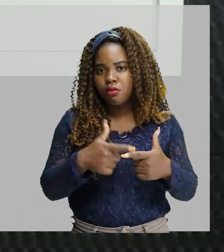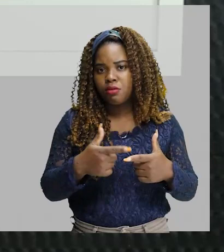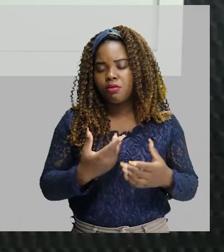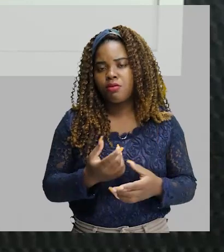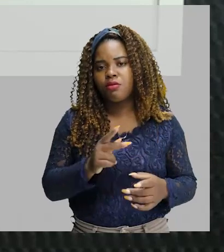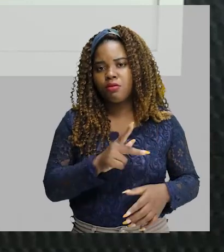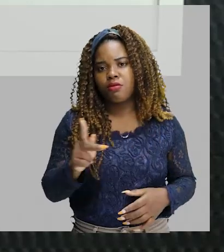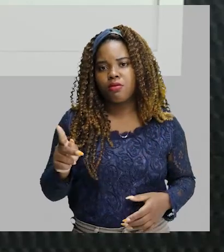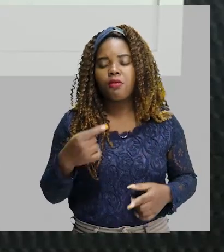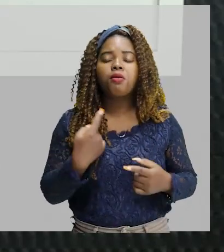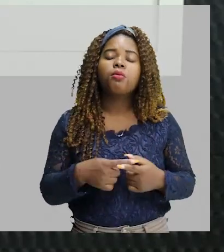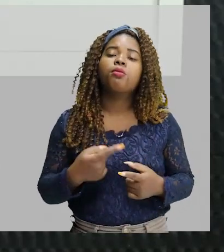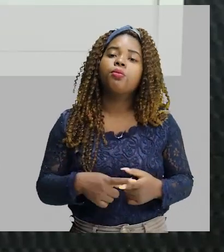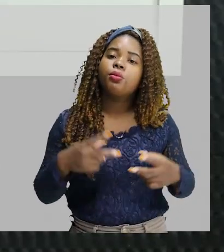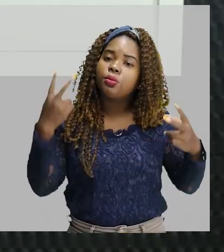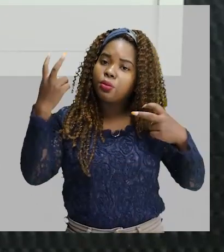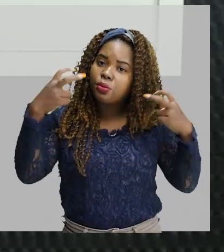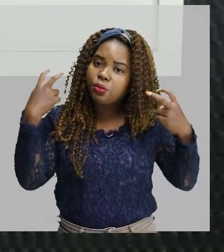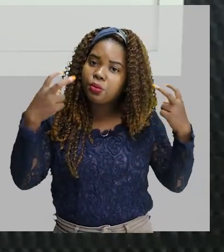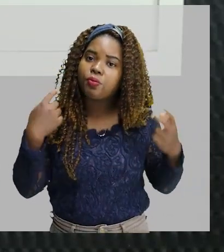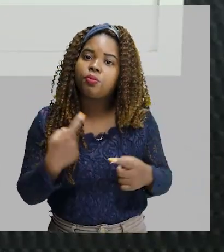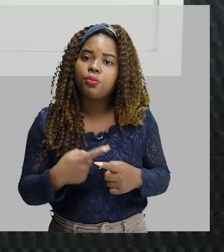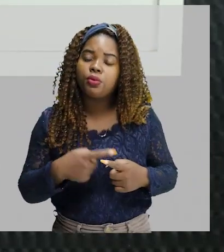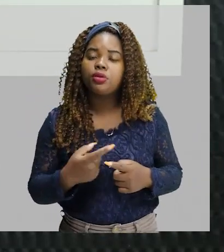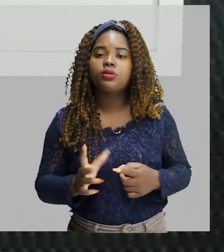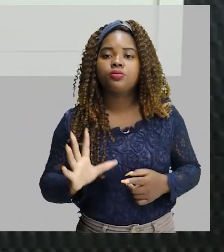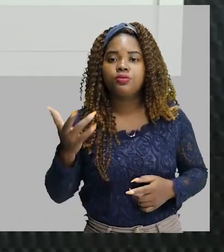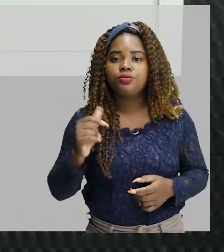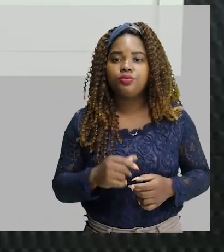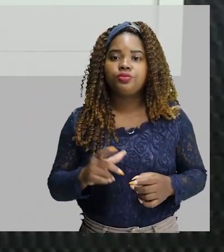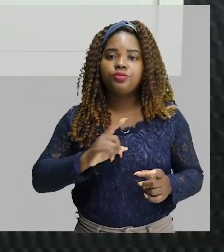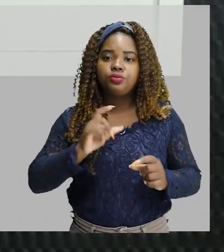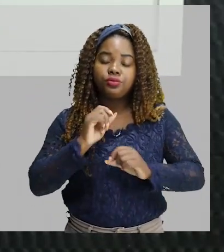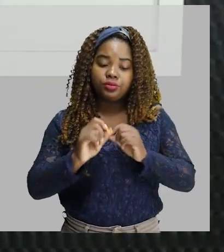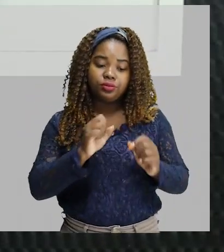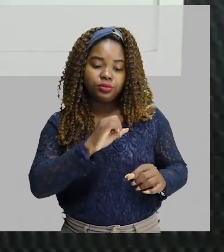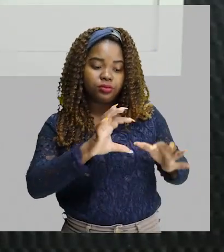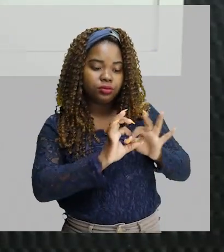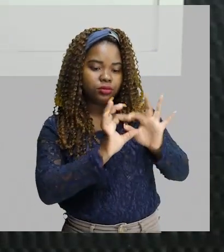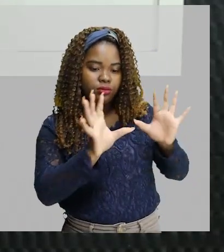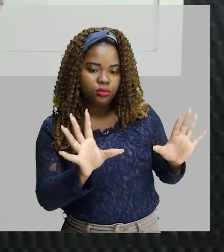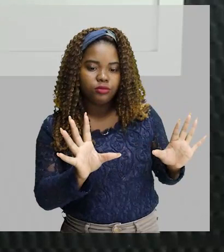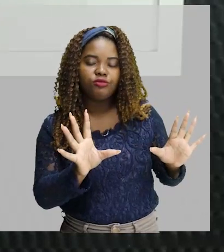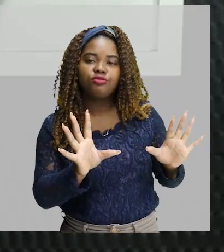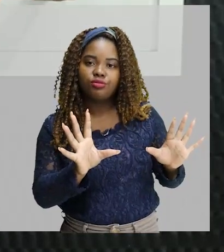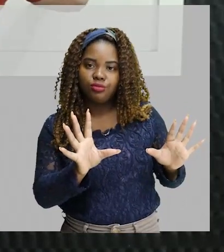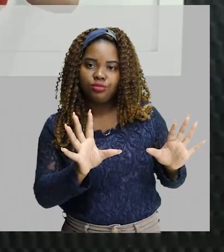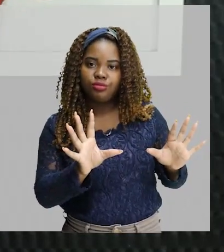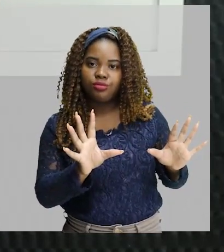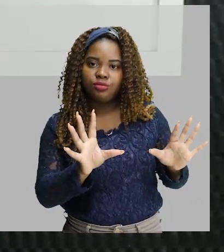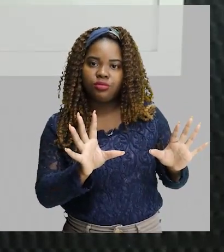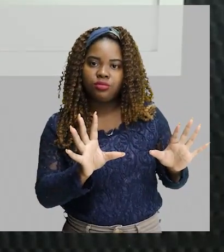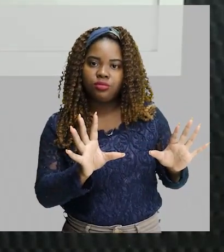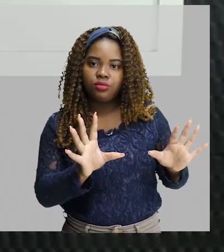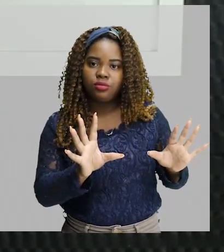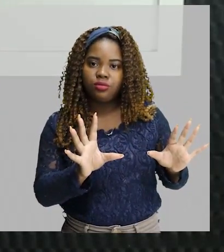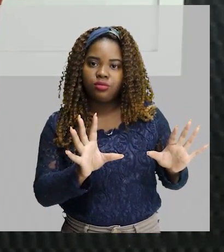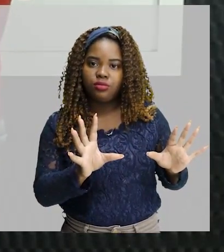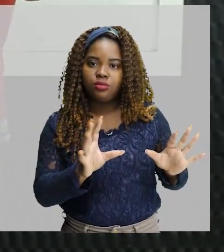que, André, que é angustiante? Por que essa angústia surge? Porque se essa liberdade é absoluta e